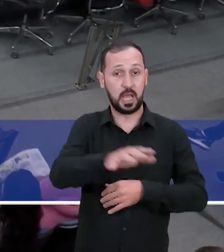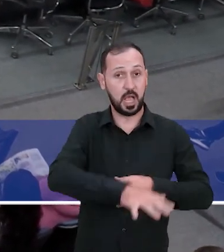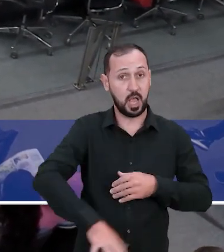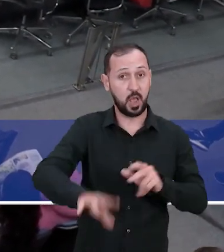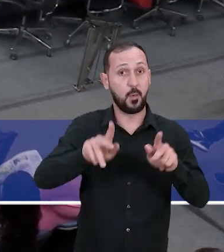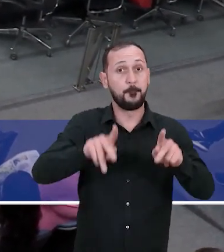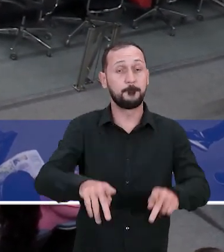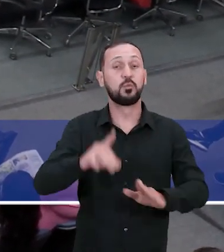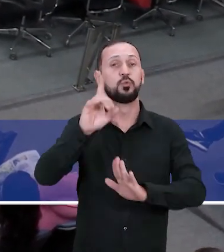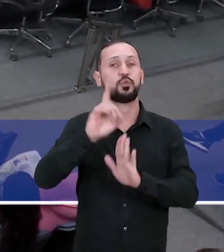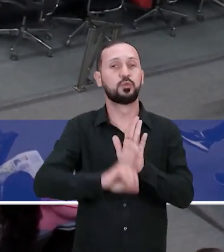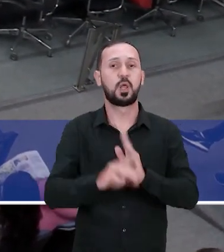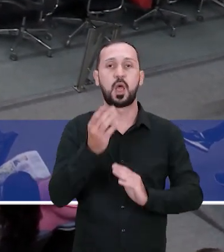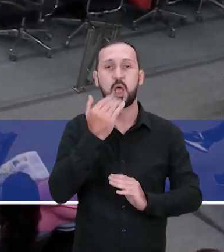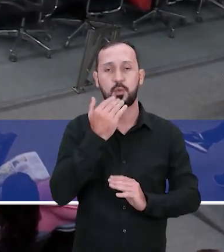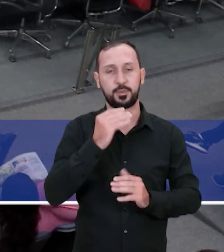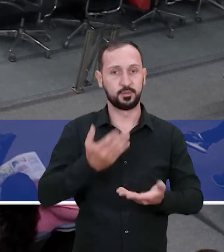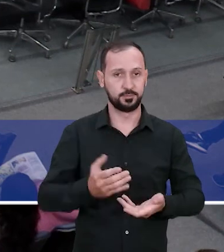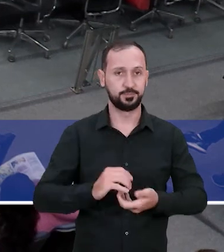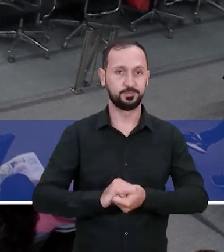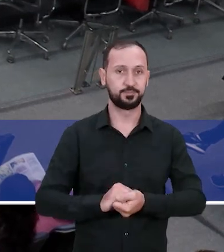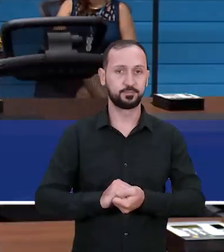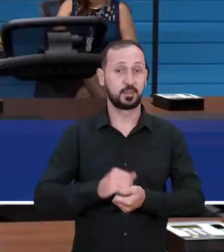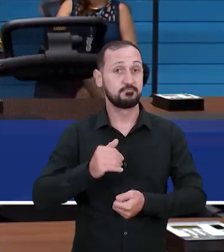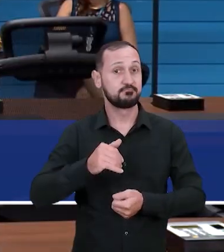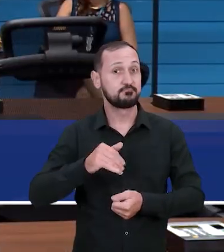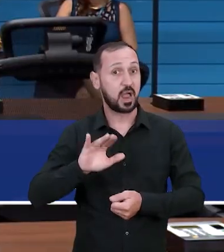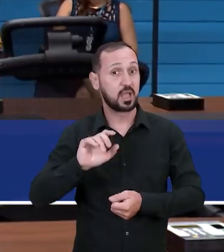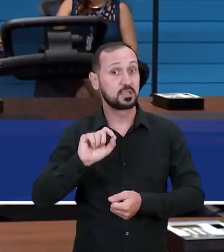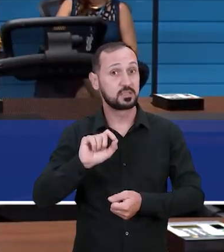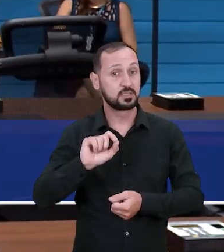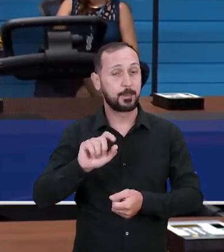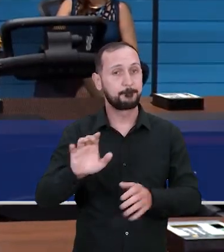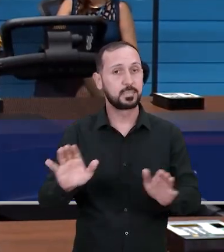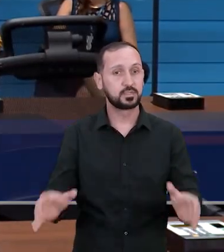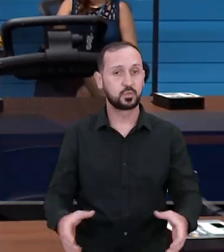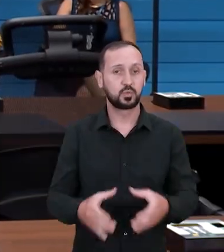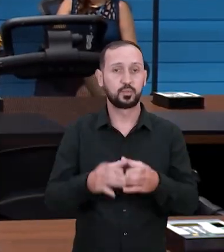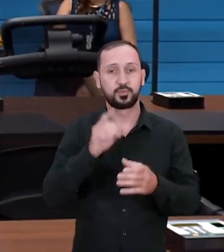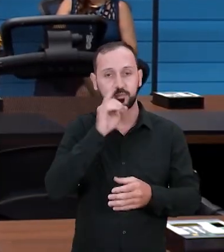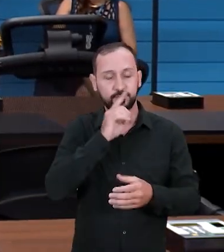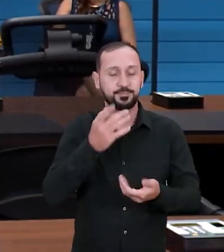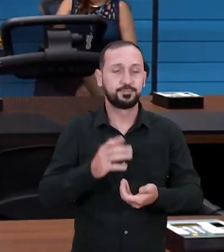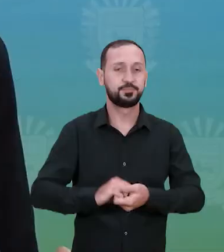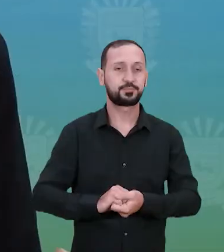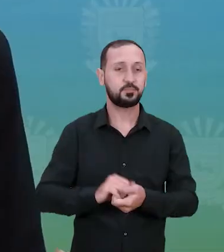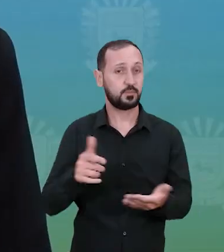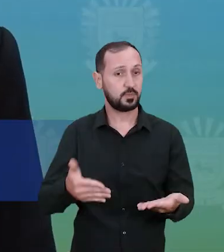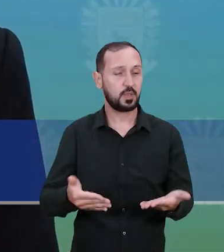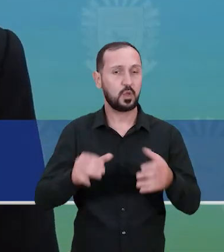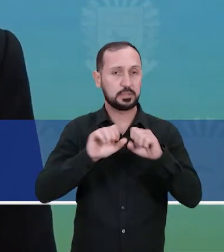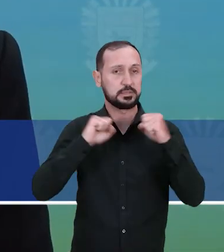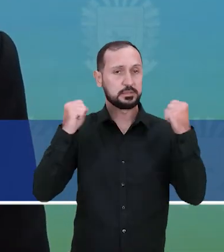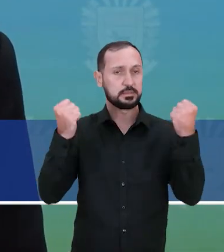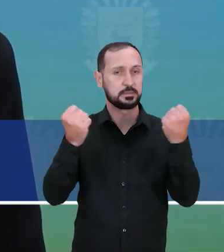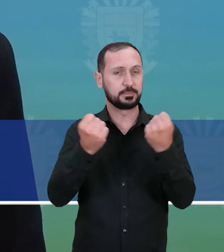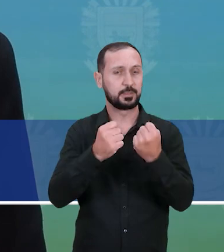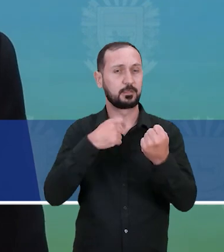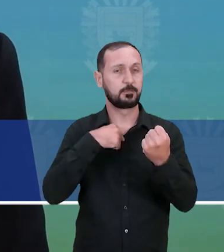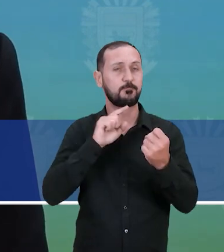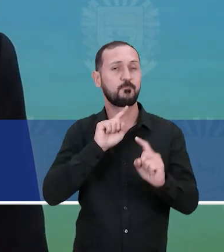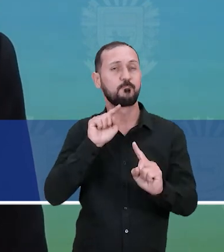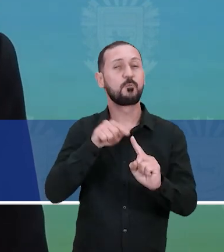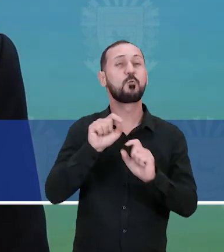população do Estado o direito ao alimento, principalmente aos mais vulneráveis. Esse seminário tem como